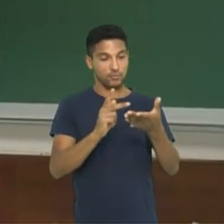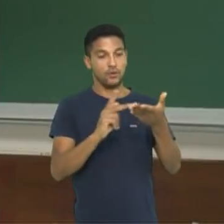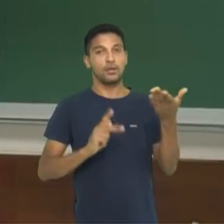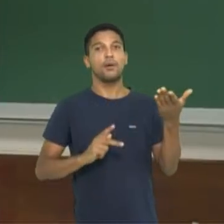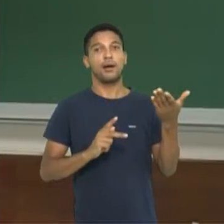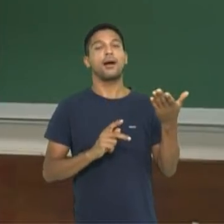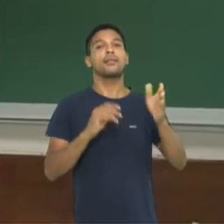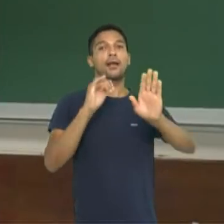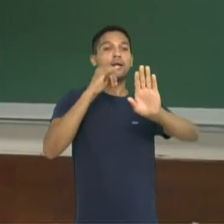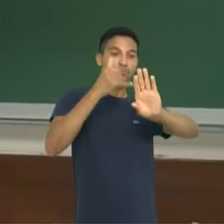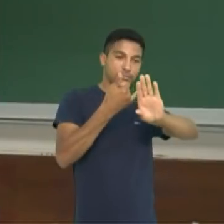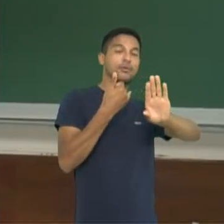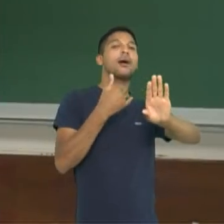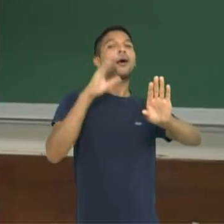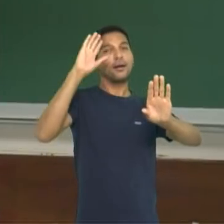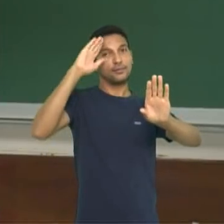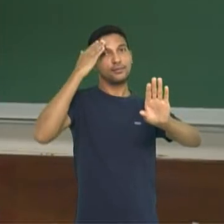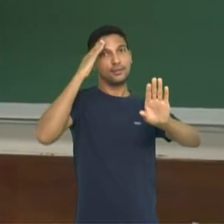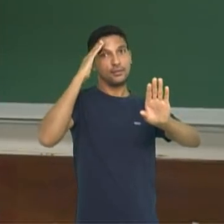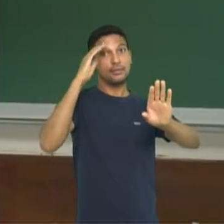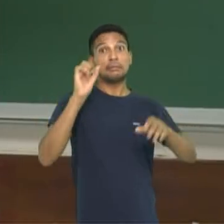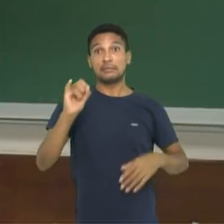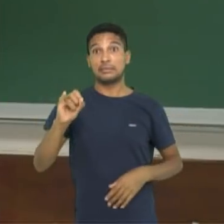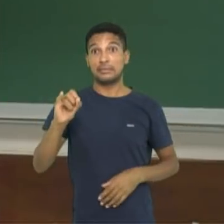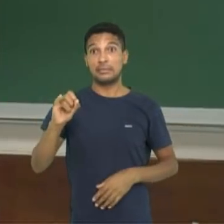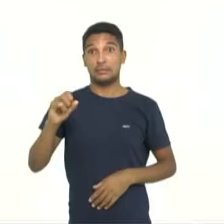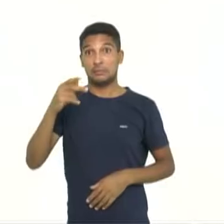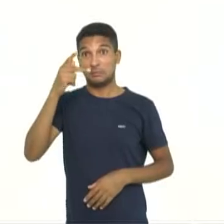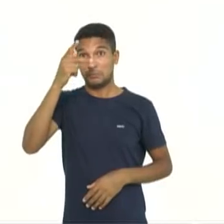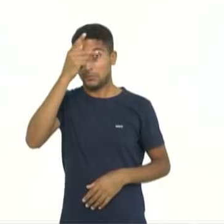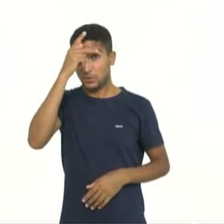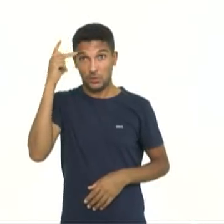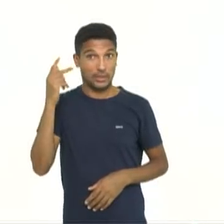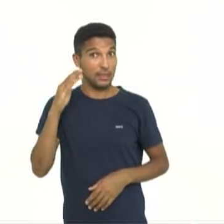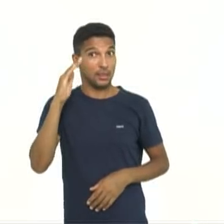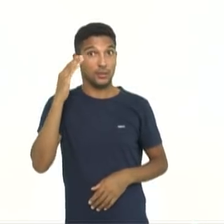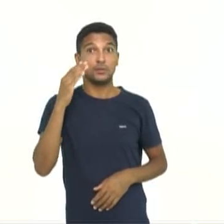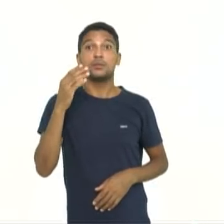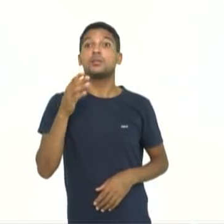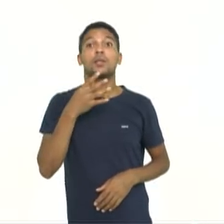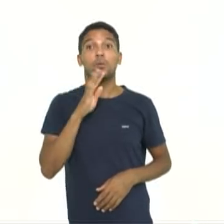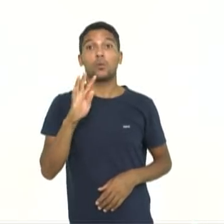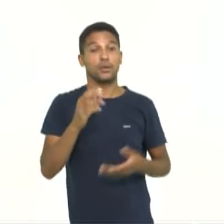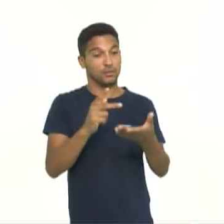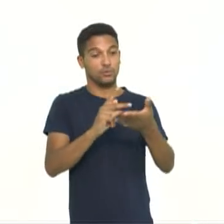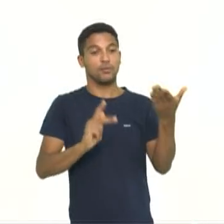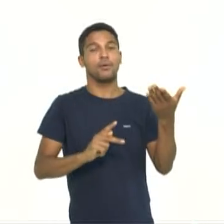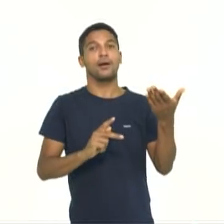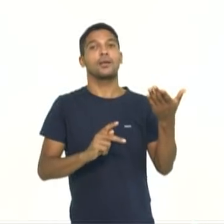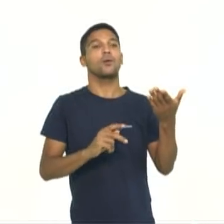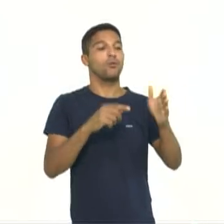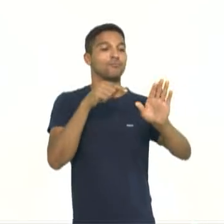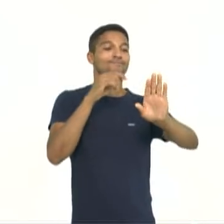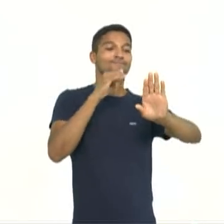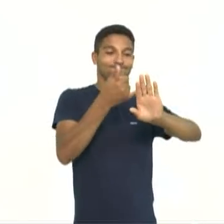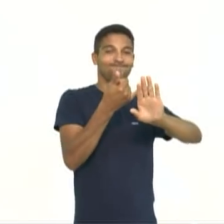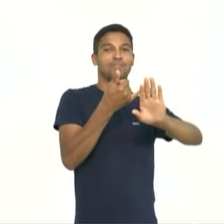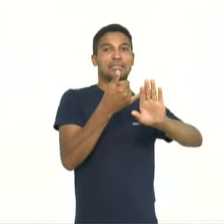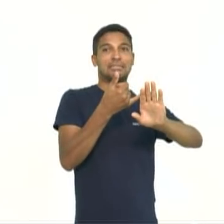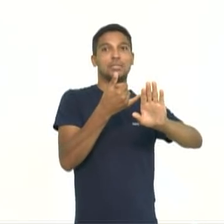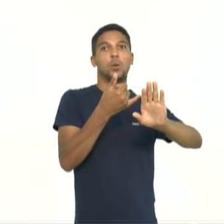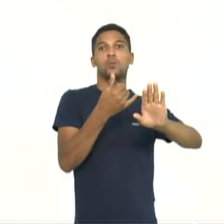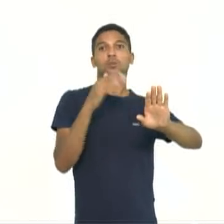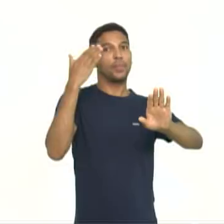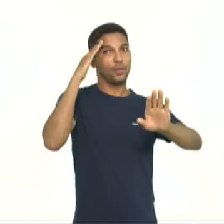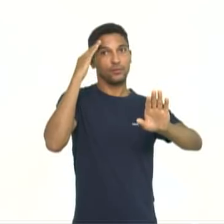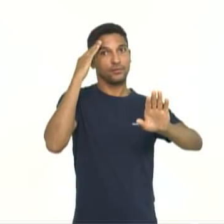certo? E vamos para o nosso sexto exercício, galera. Olhem lá. Então, a intertextualidade é implícita ou explícita na capa desse jornal?